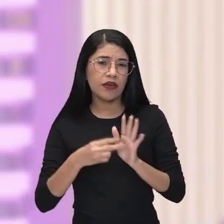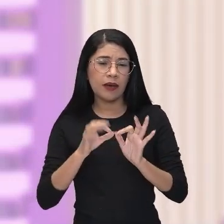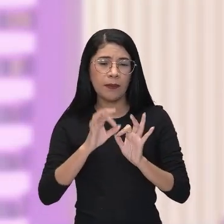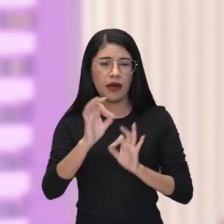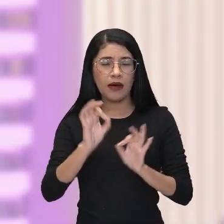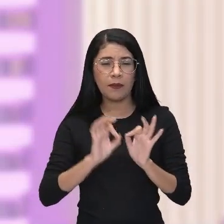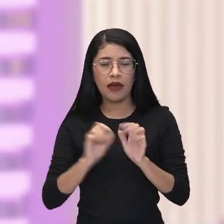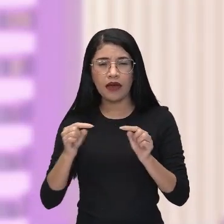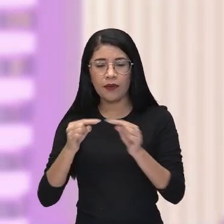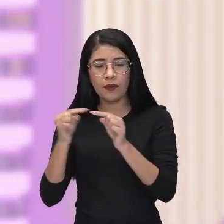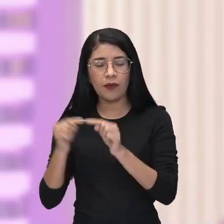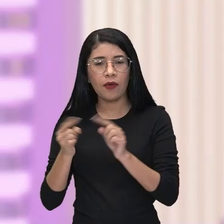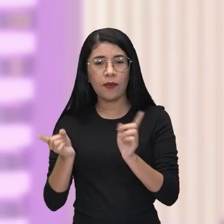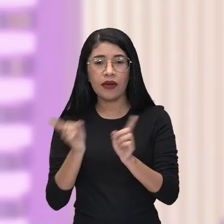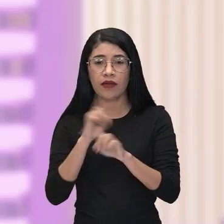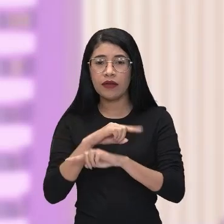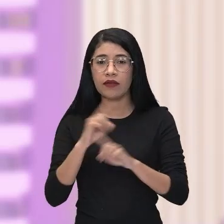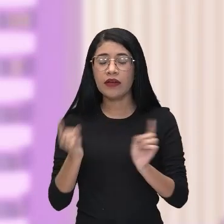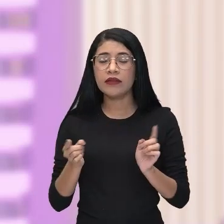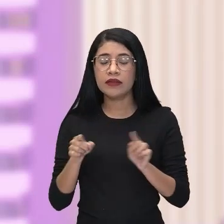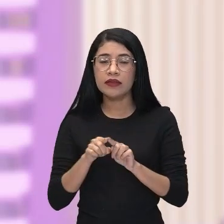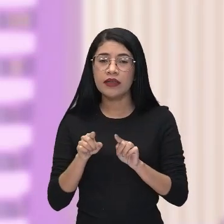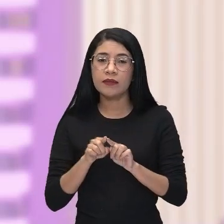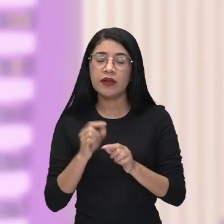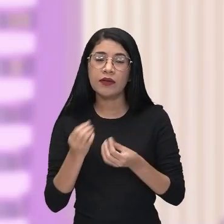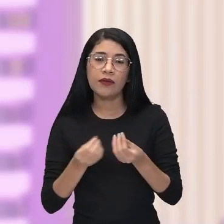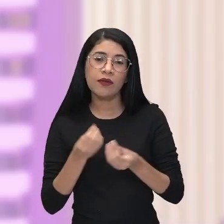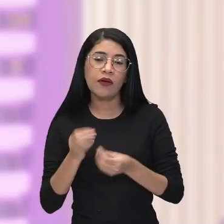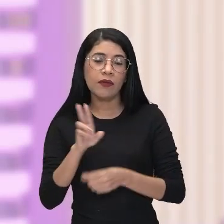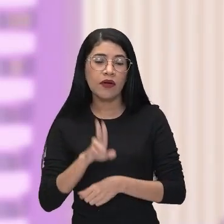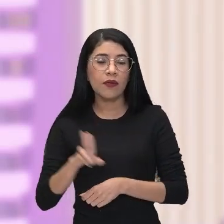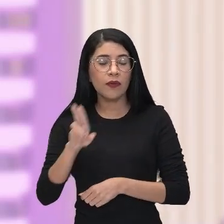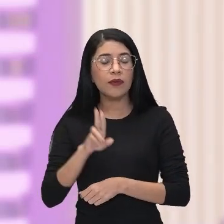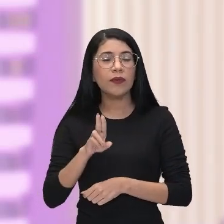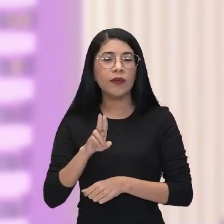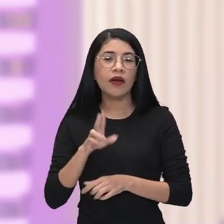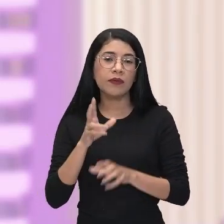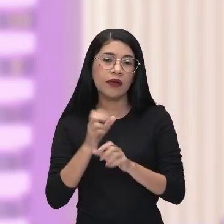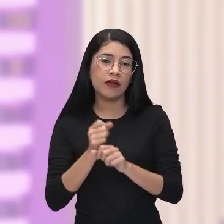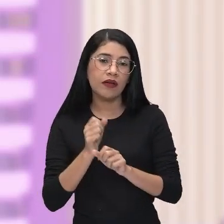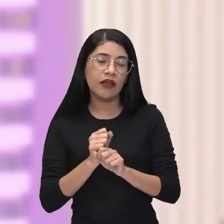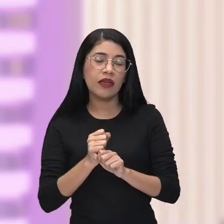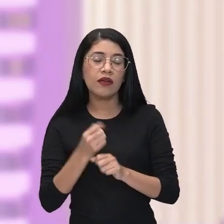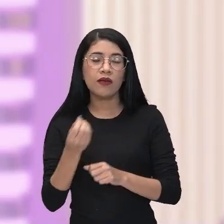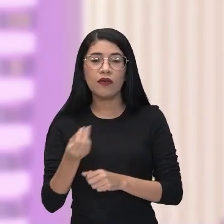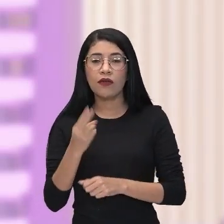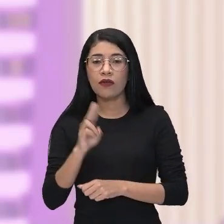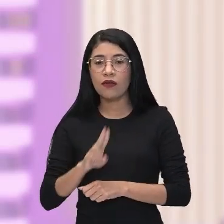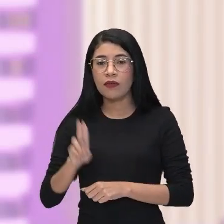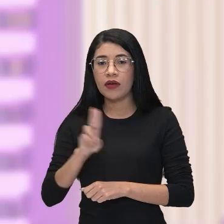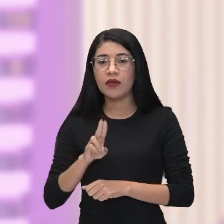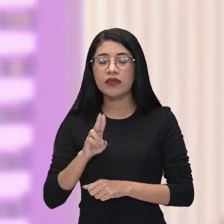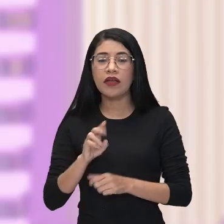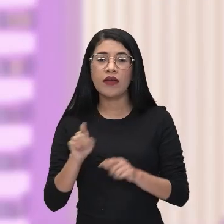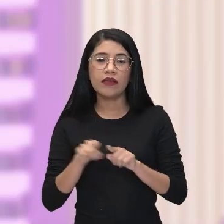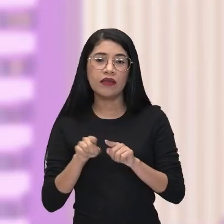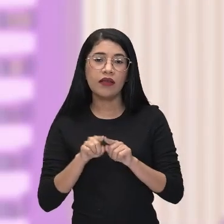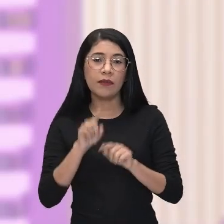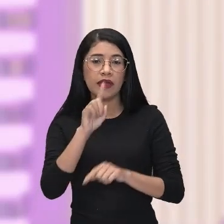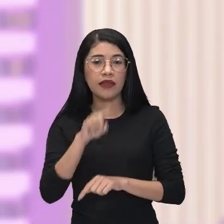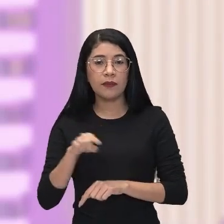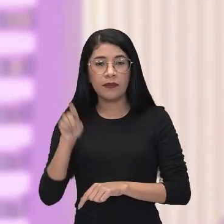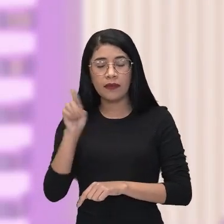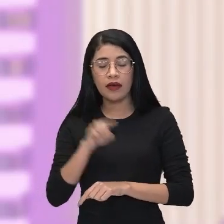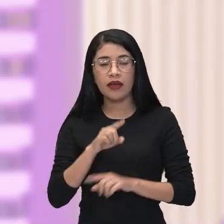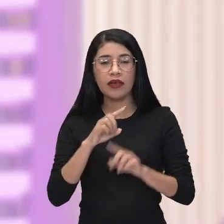o que é grandeza inversamente proporcional, onde eu utilizo grandeza e, claro, uma aplicação ali de grandezas na nossa regra de 3. Vamos